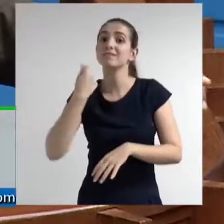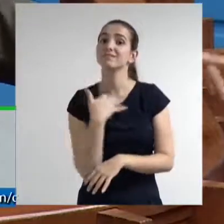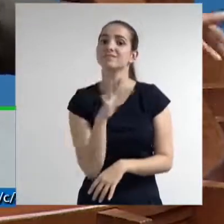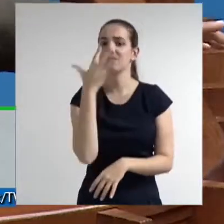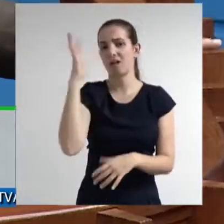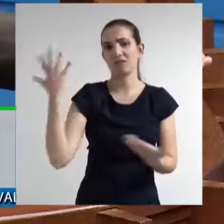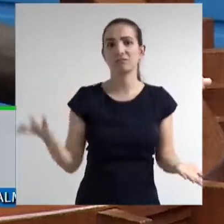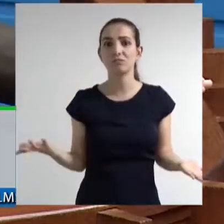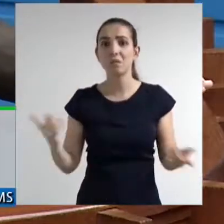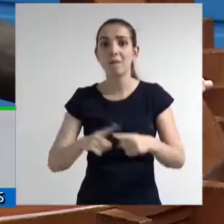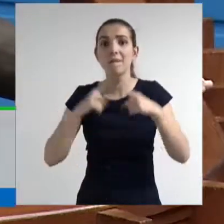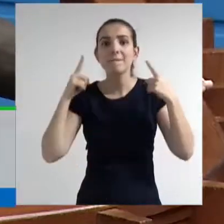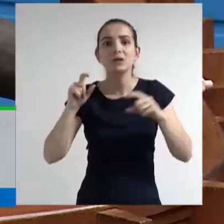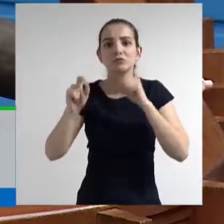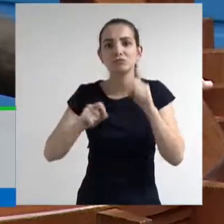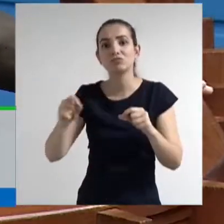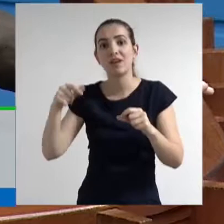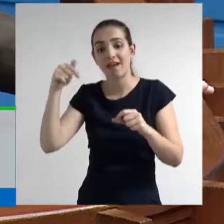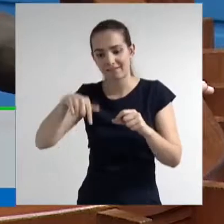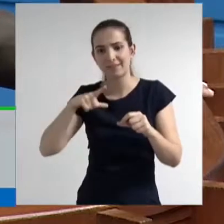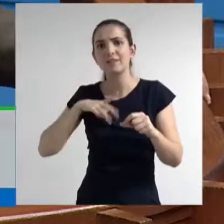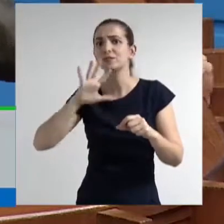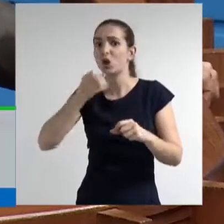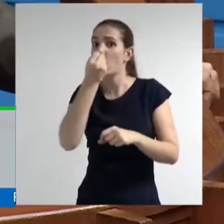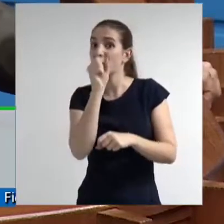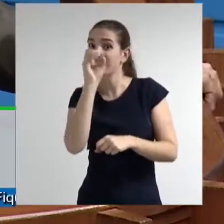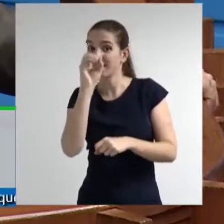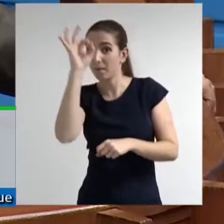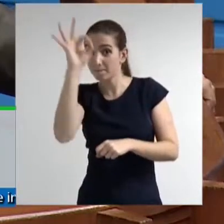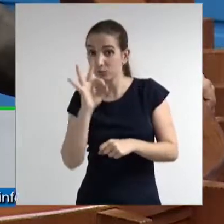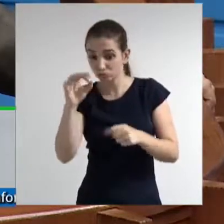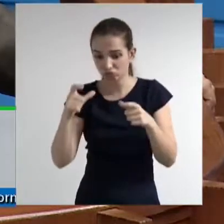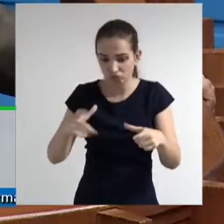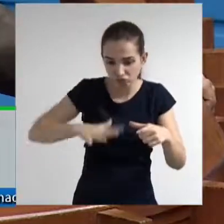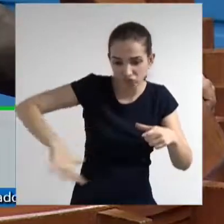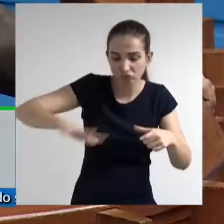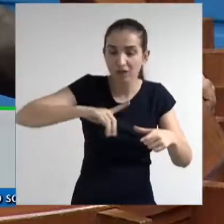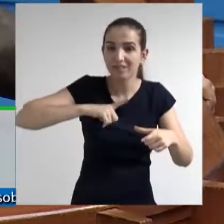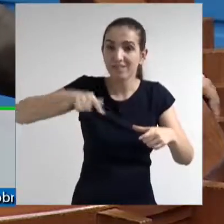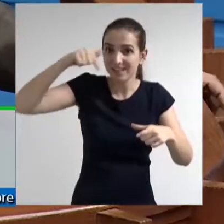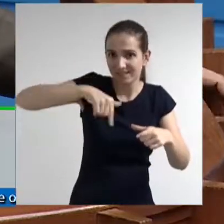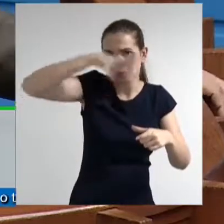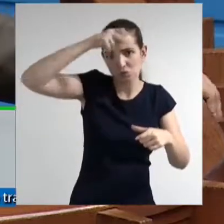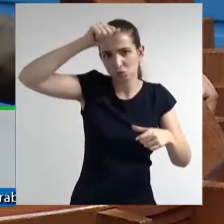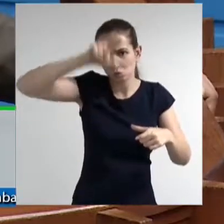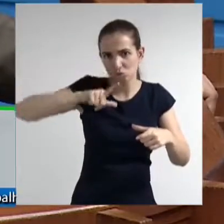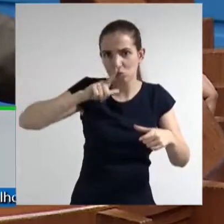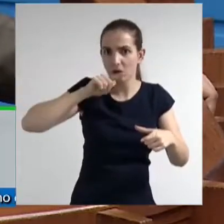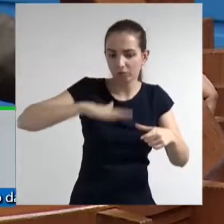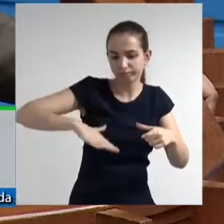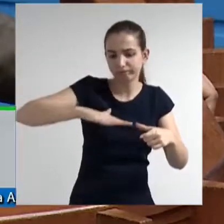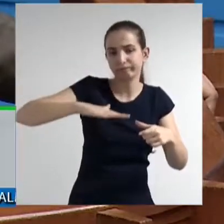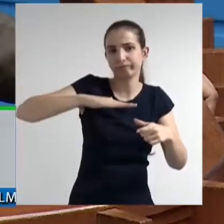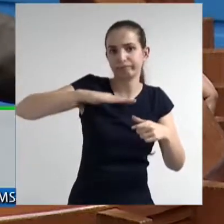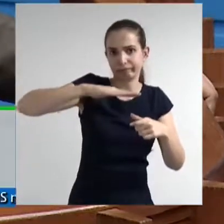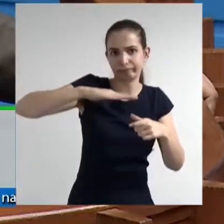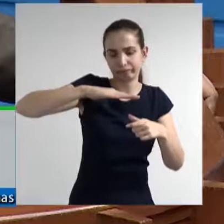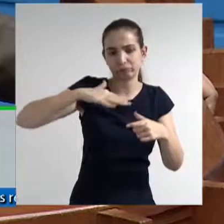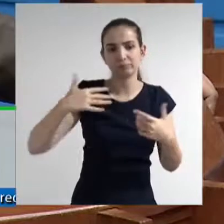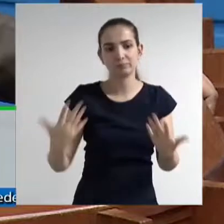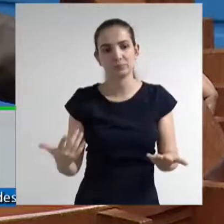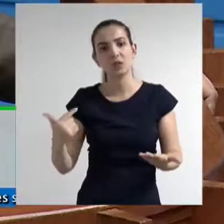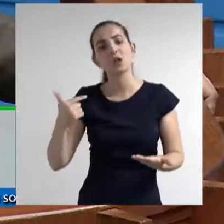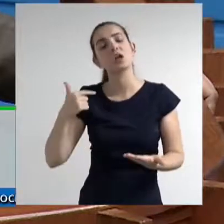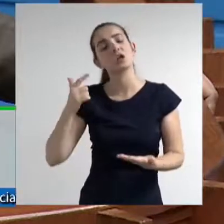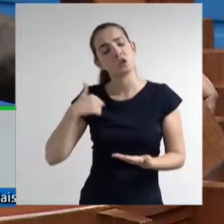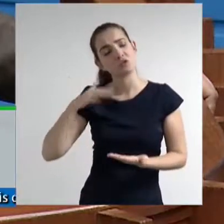da área inundada do território sul-mato-grossense. Por isso, o reclame dos municípios. E por isso que eu sempre disse, não é a primeira vez que